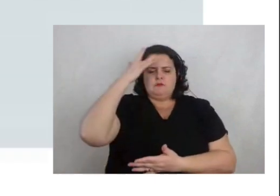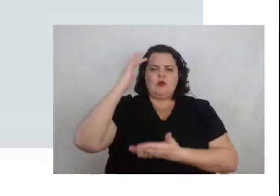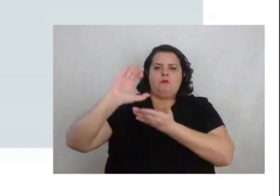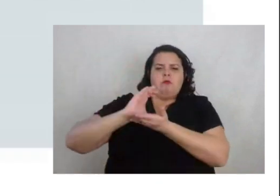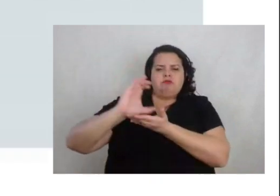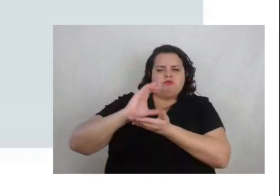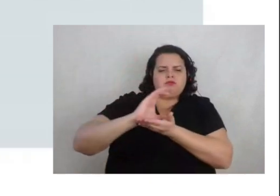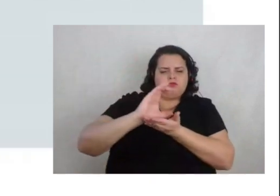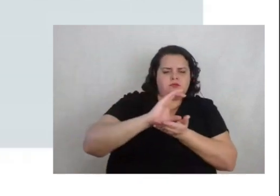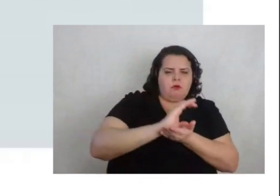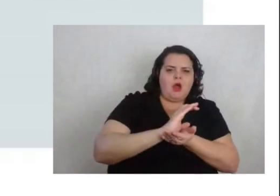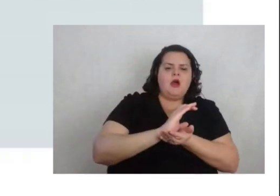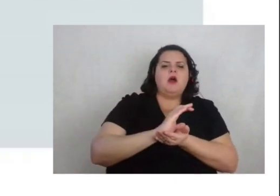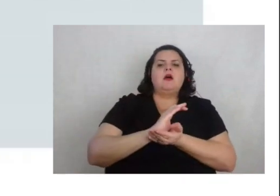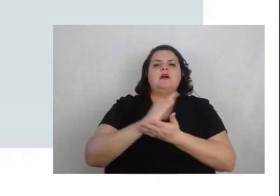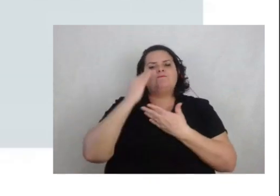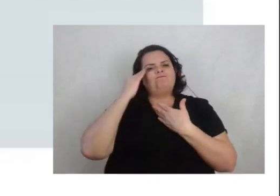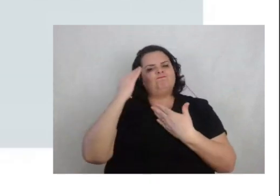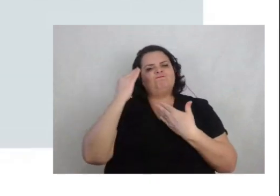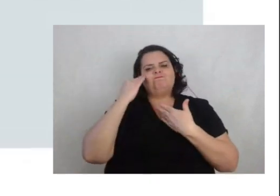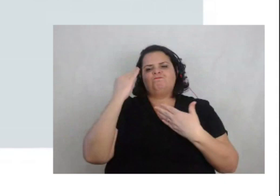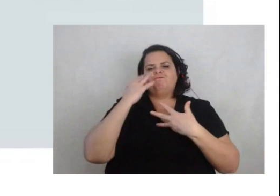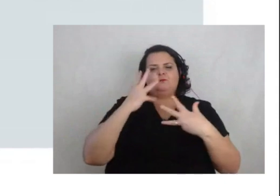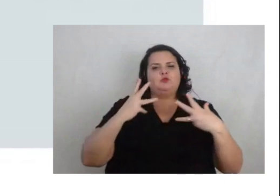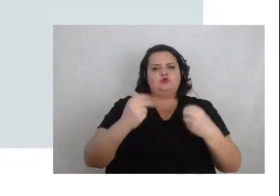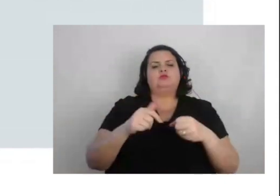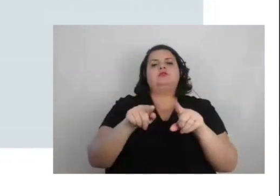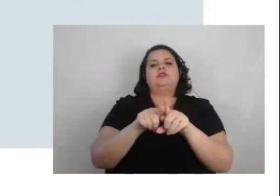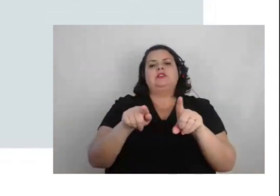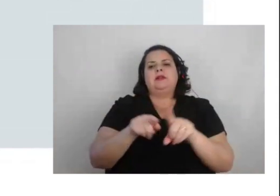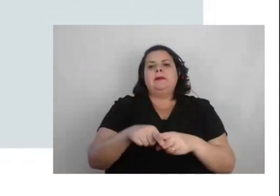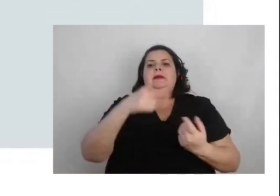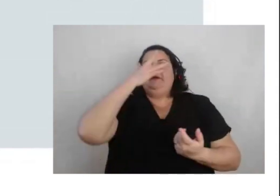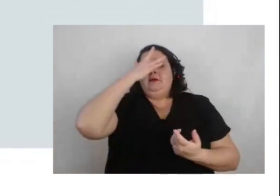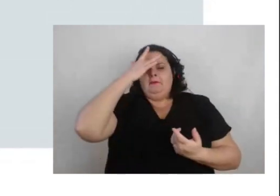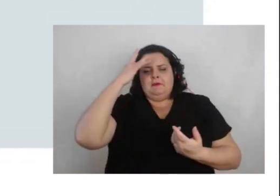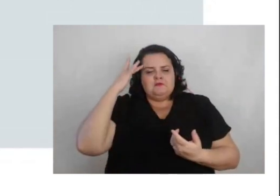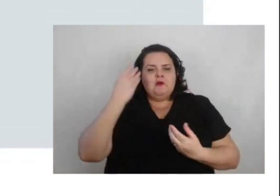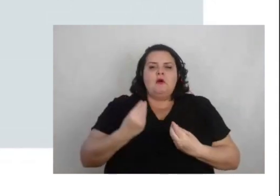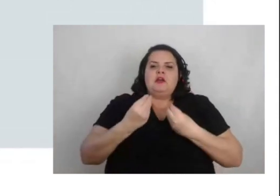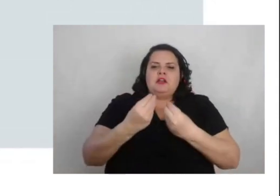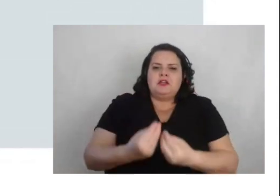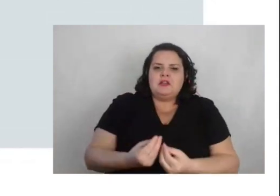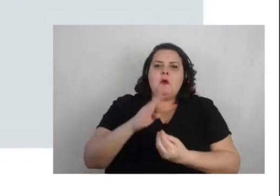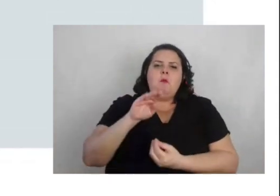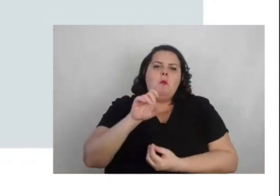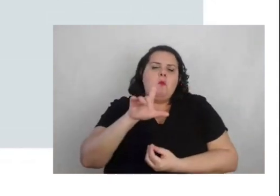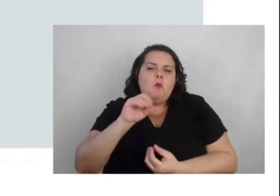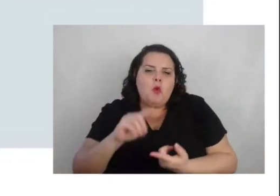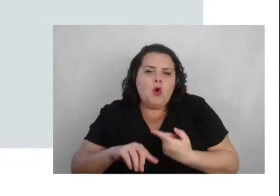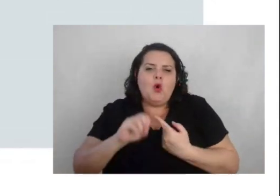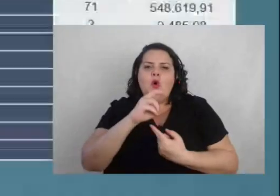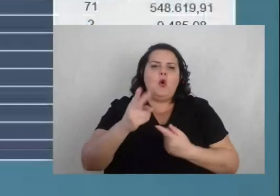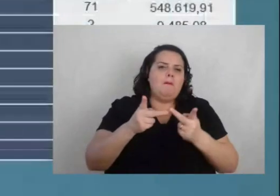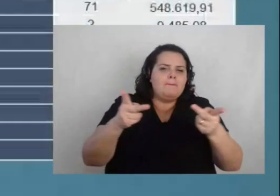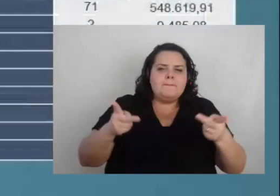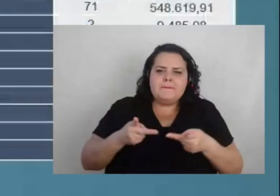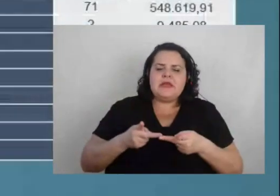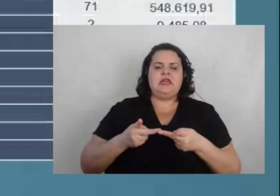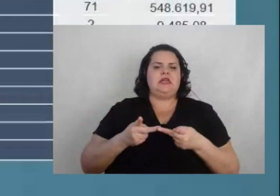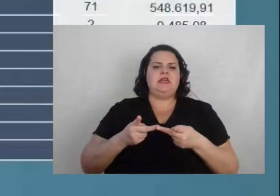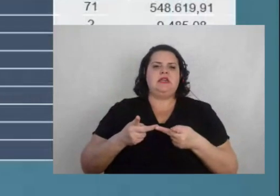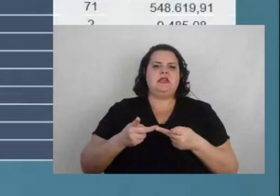aquelas doações não contabilizadas, como, por exemplo, entrega de marmitas, ou de bolo, ou de uma pizza, coisa que,